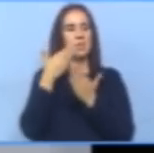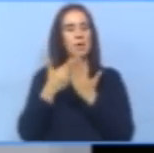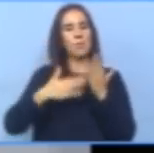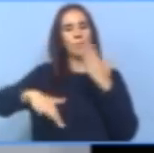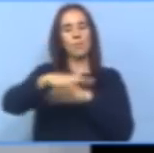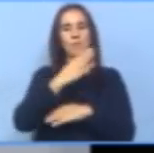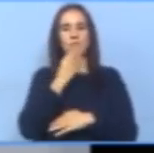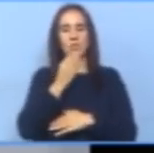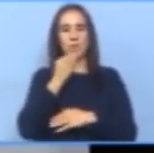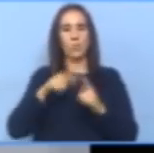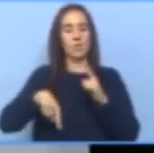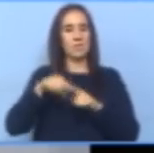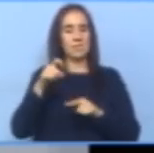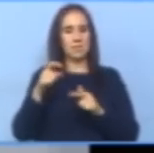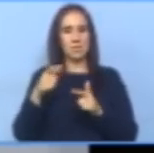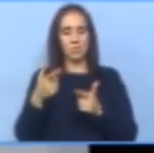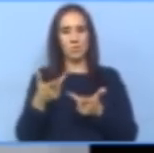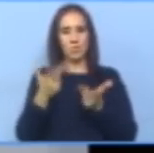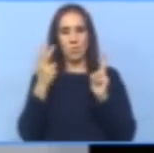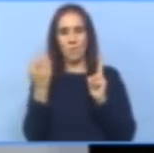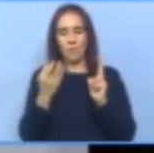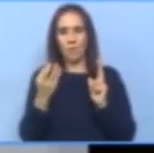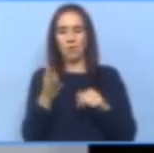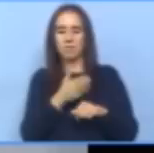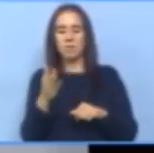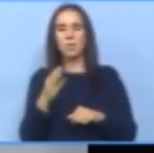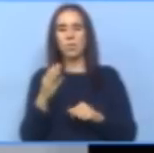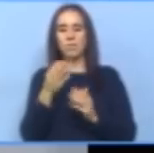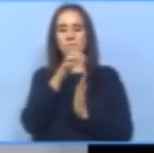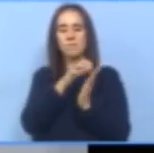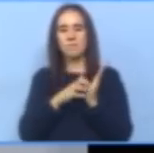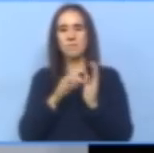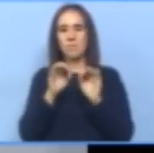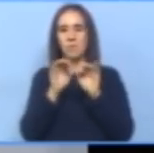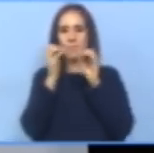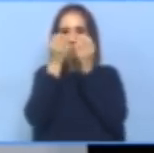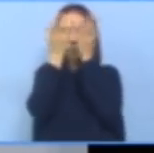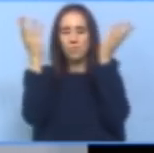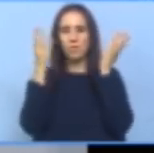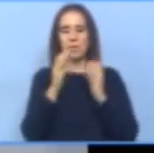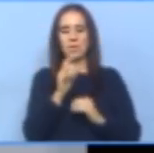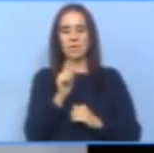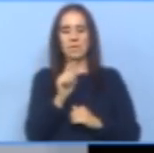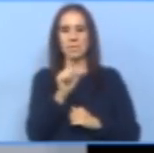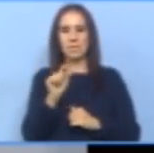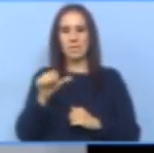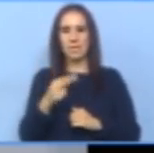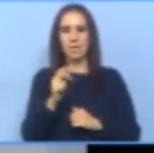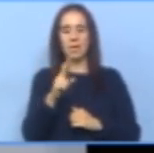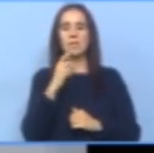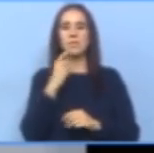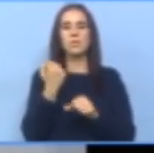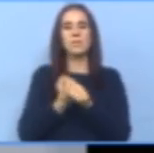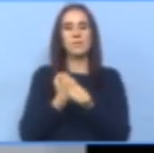no exílio, através do oráculo do profeta Ezequiel, definida como serviço. E o serviço que